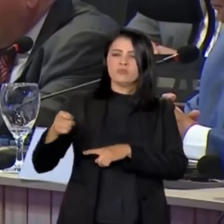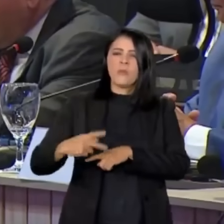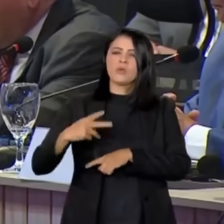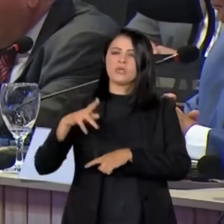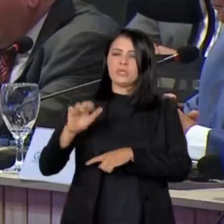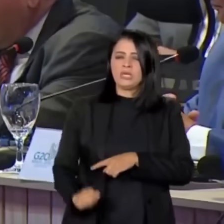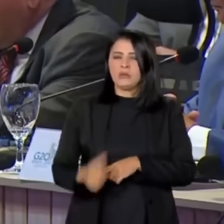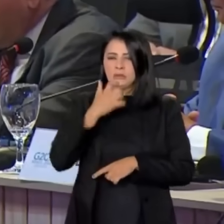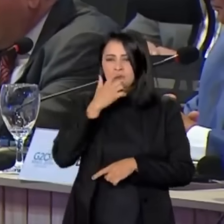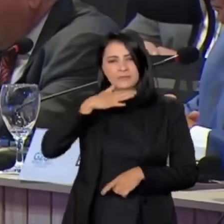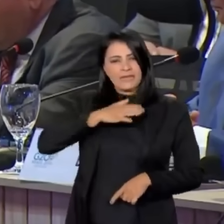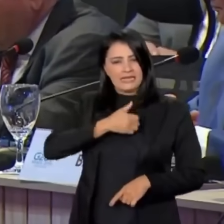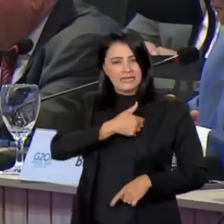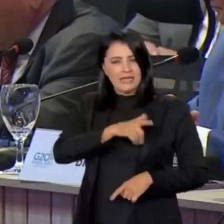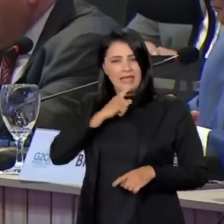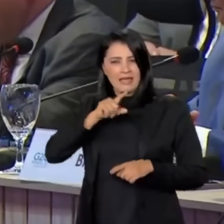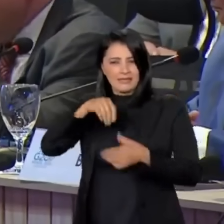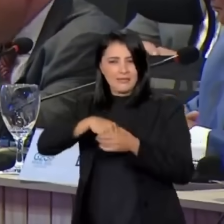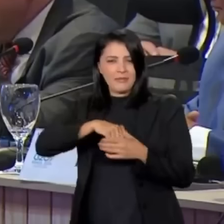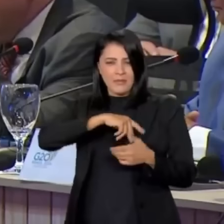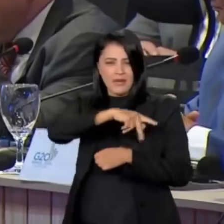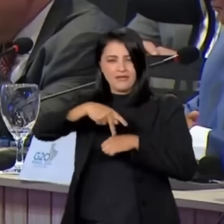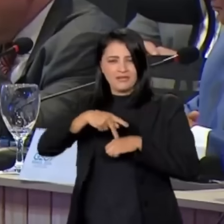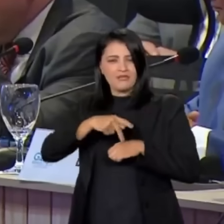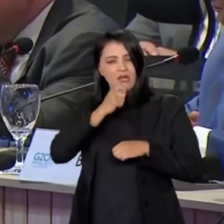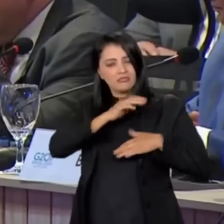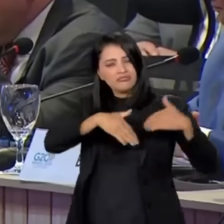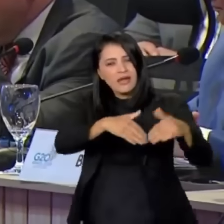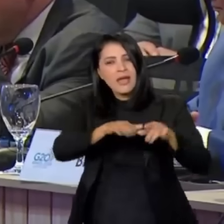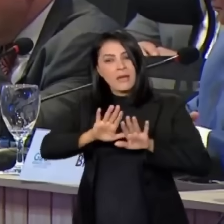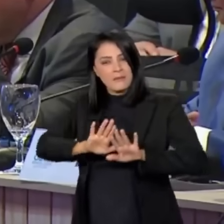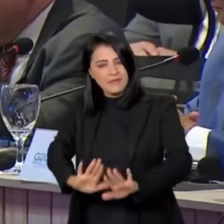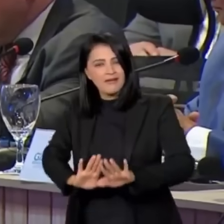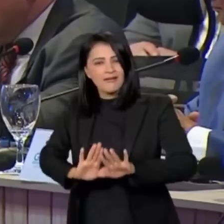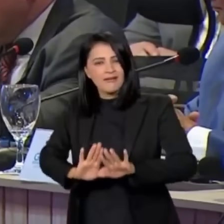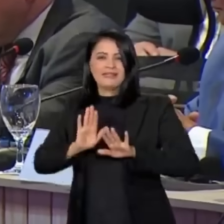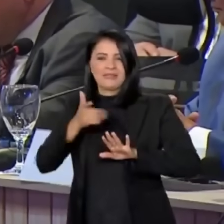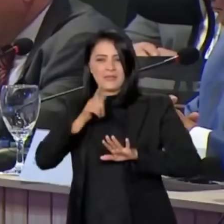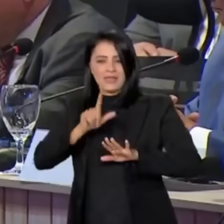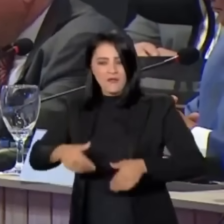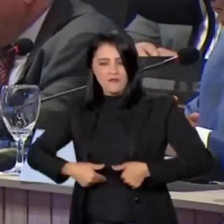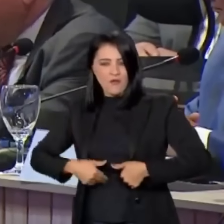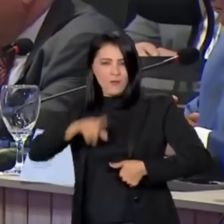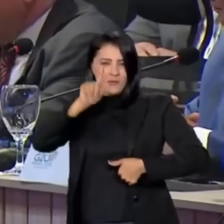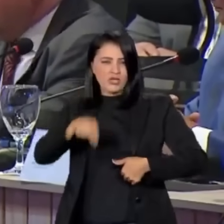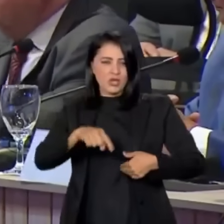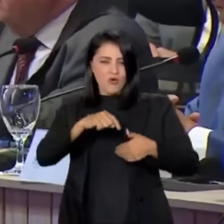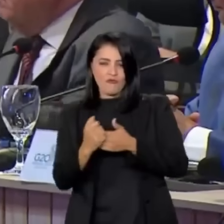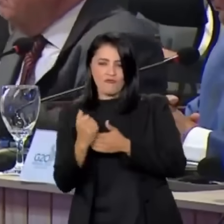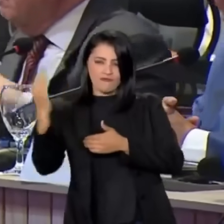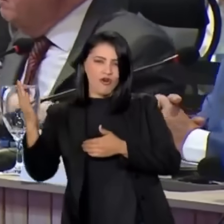os produtos de países em desenvolvimento. Mas a fome não resulta apenas de fatores